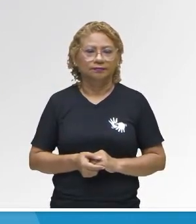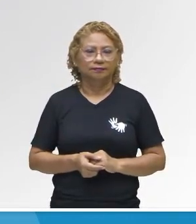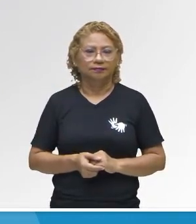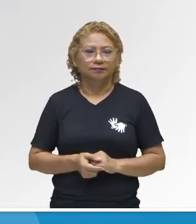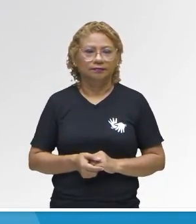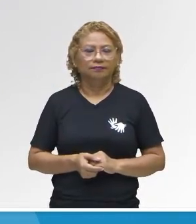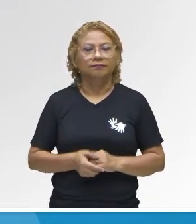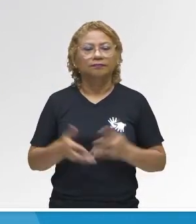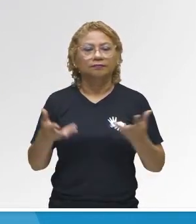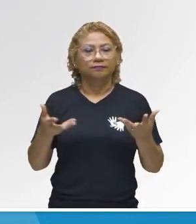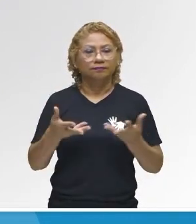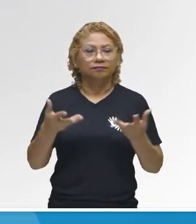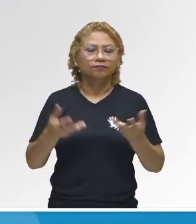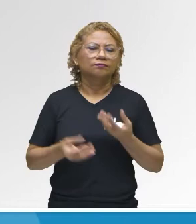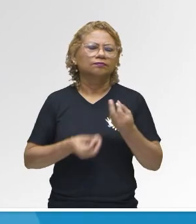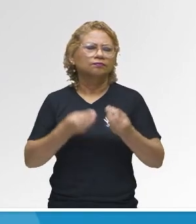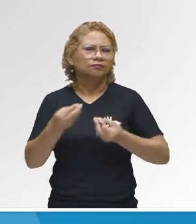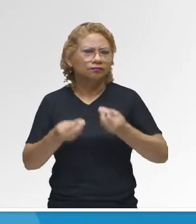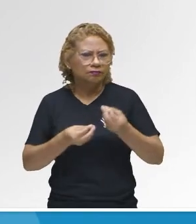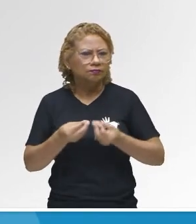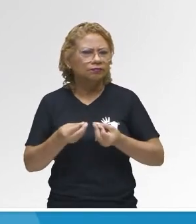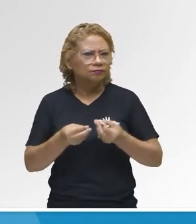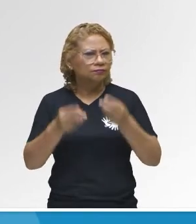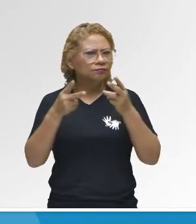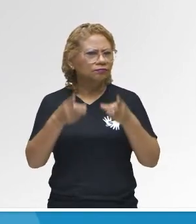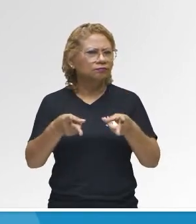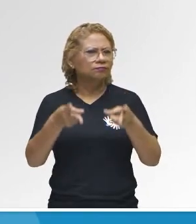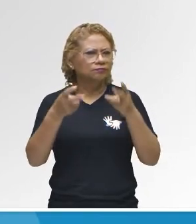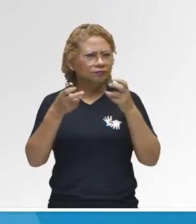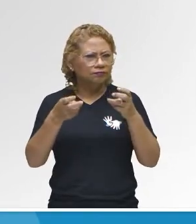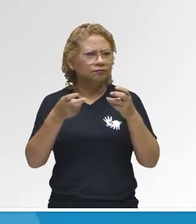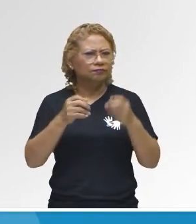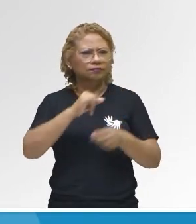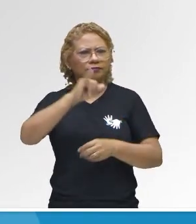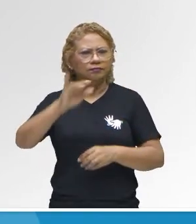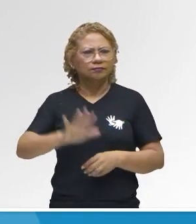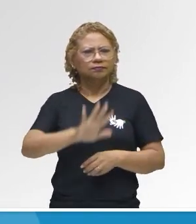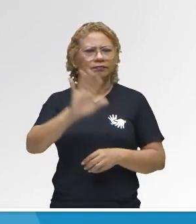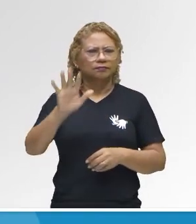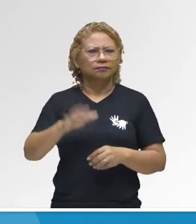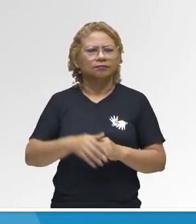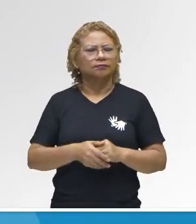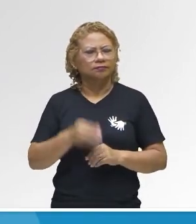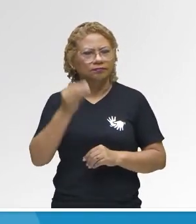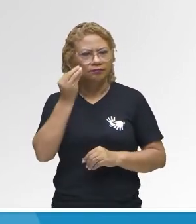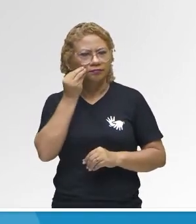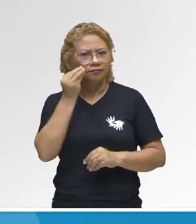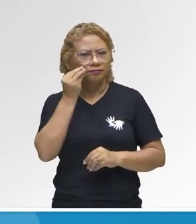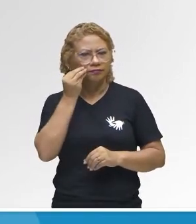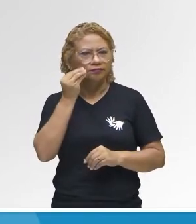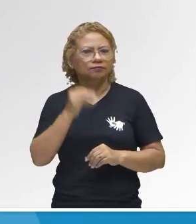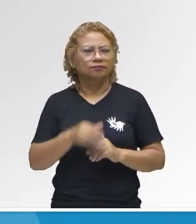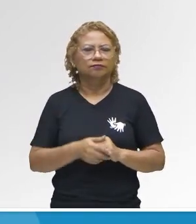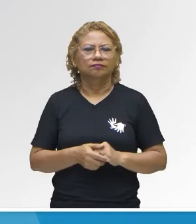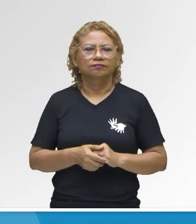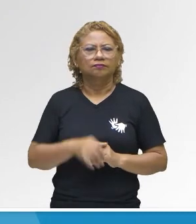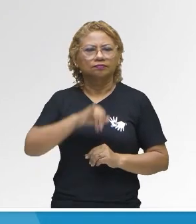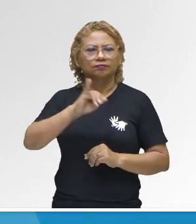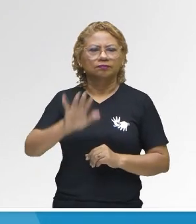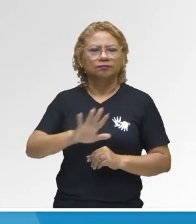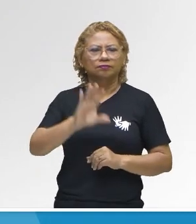Então, como é que a gente pode fazer essas aplicações? Vamos agora ver algumas aplicações de como